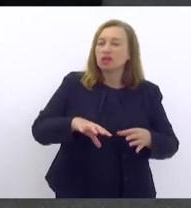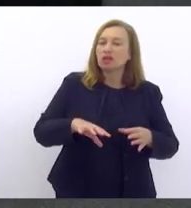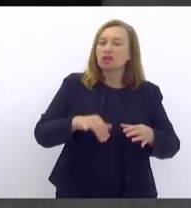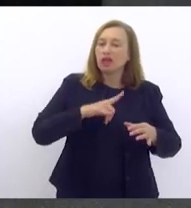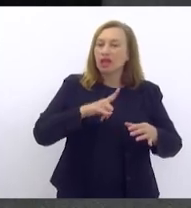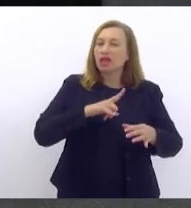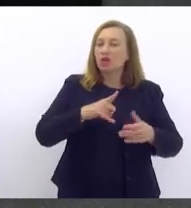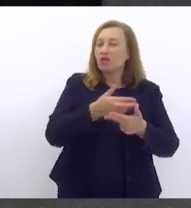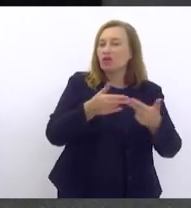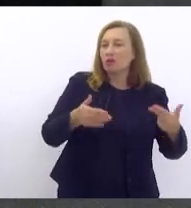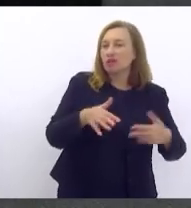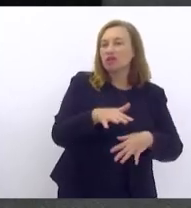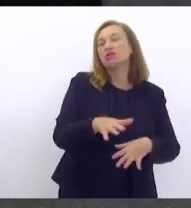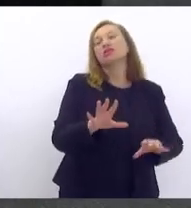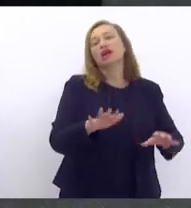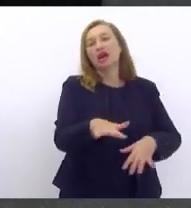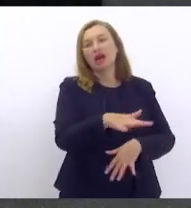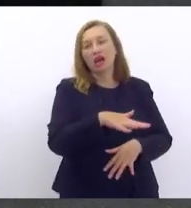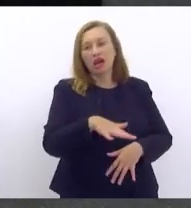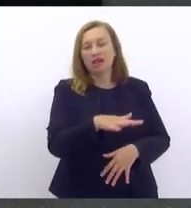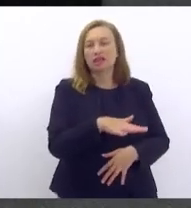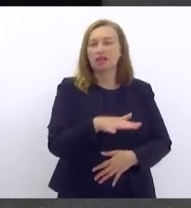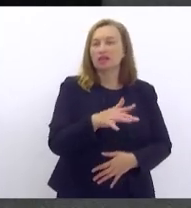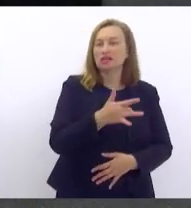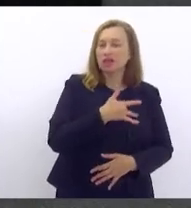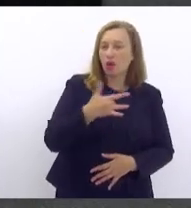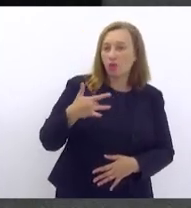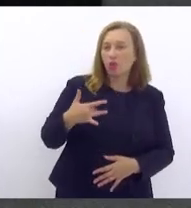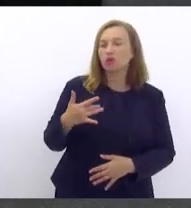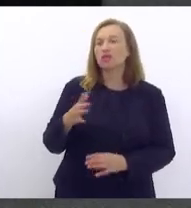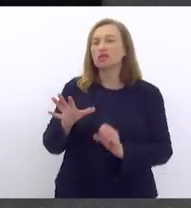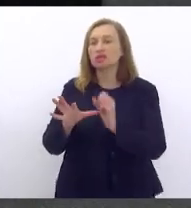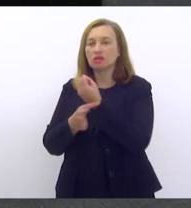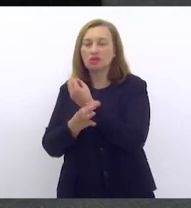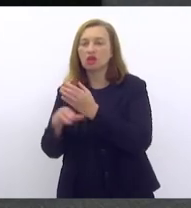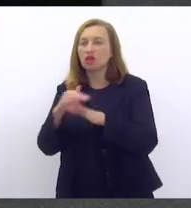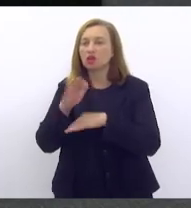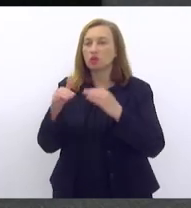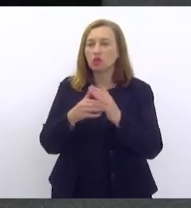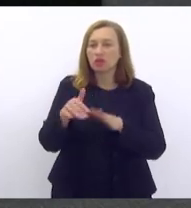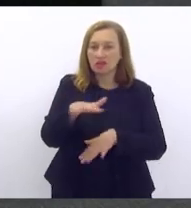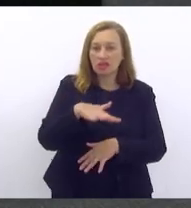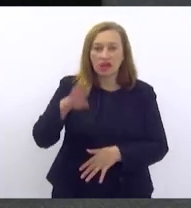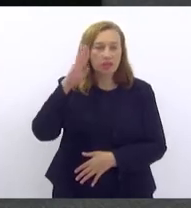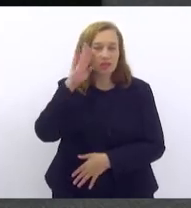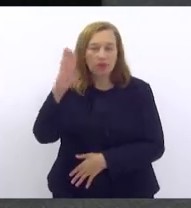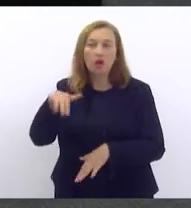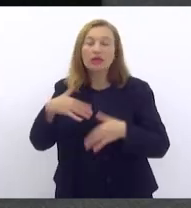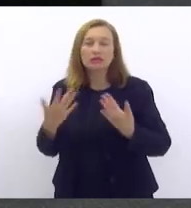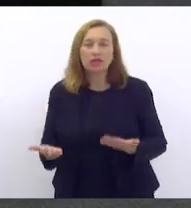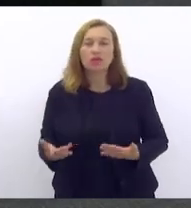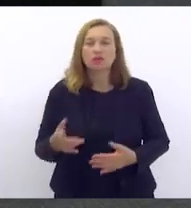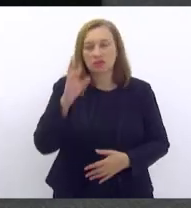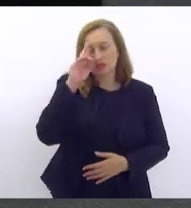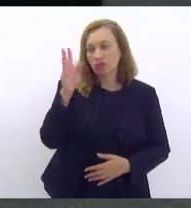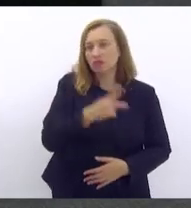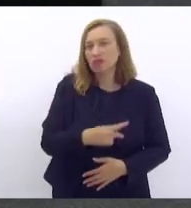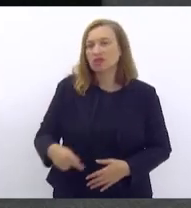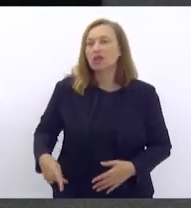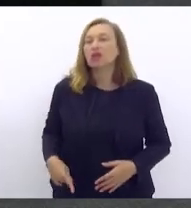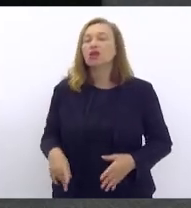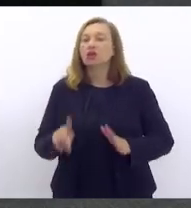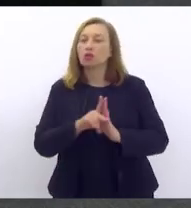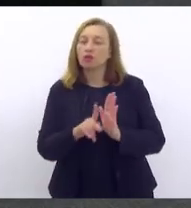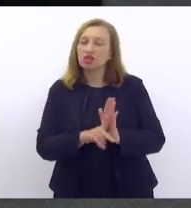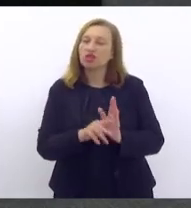áreas, enfim, da segurança pública, em todas as áreas necessárias e fundamentais. Então, eu espero, senhor presidente, que o projeto